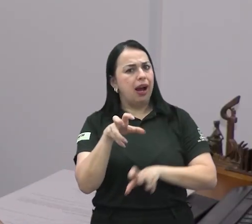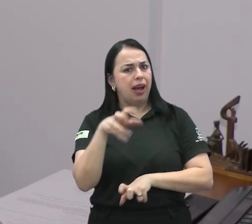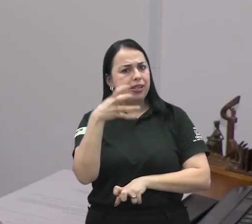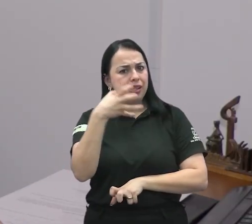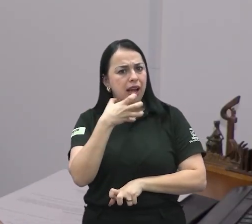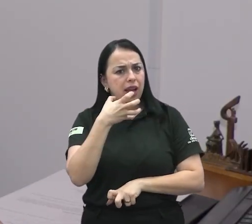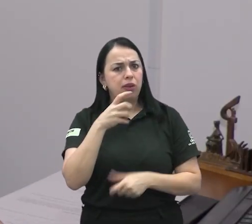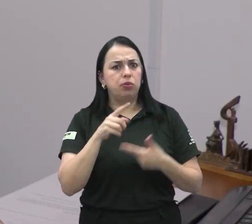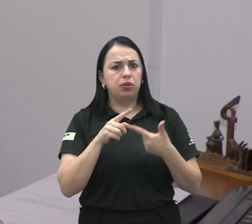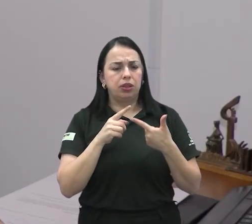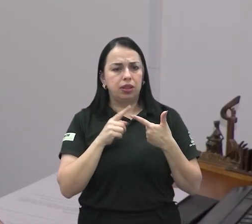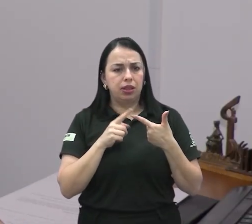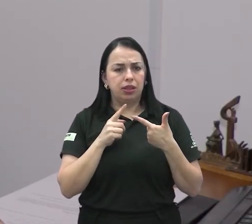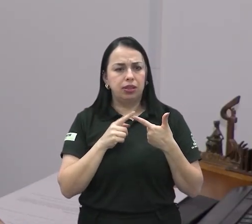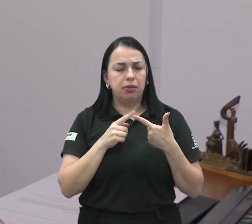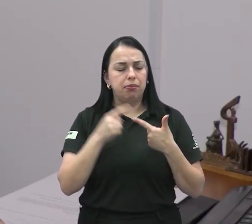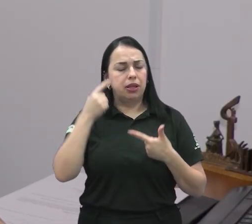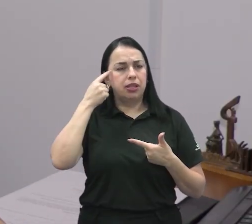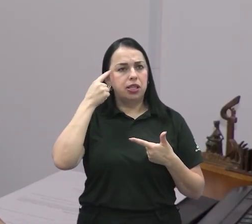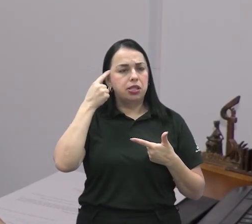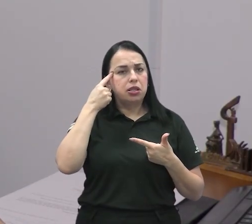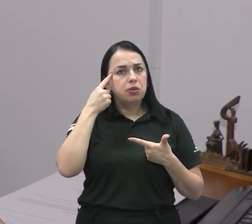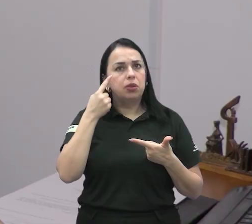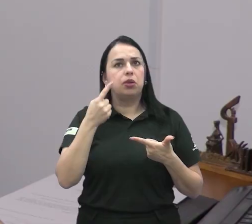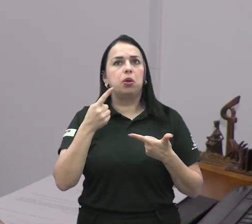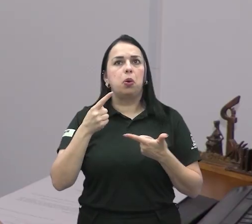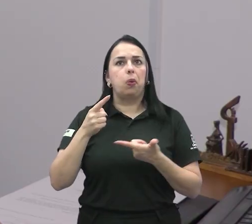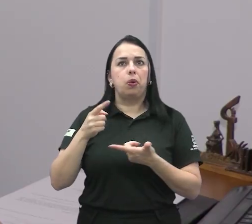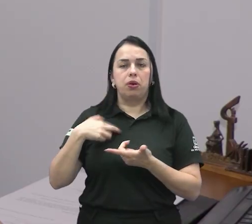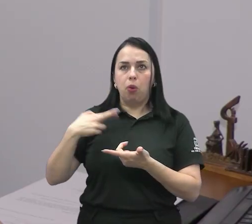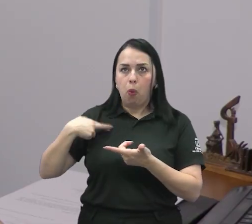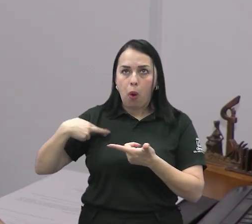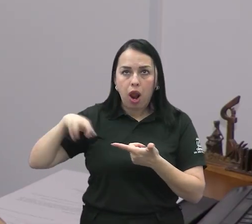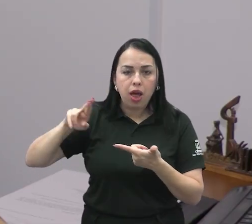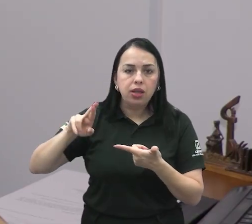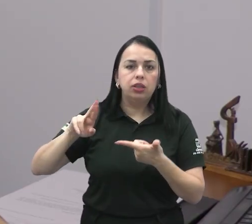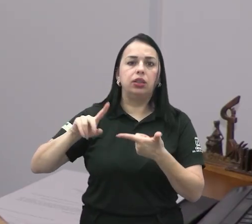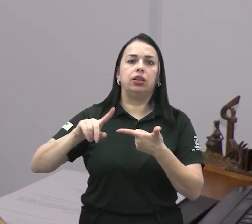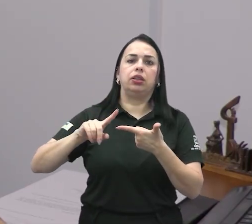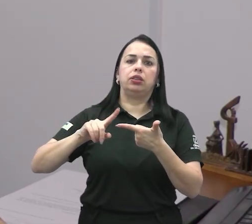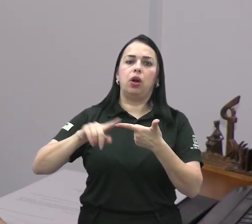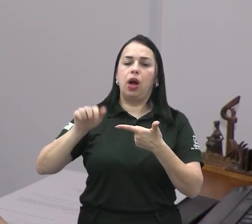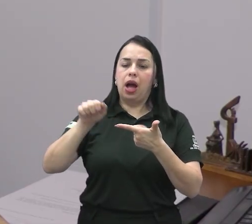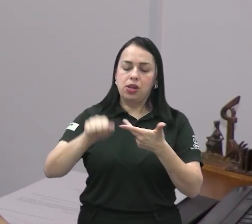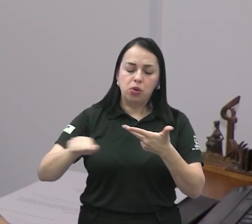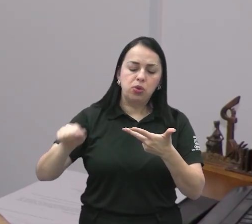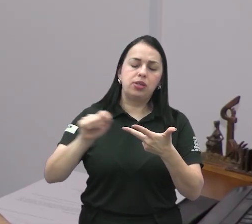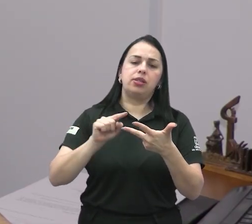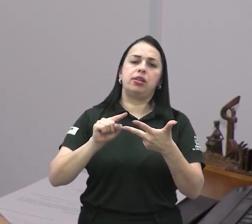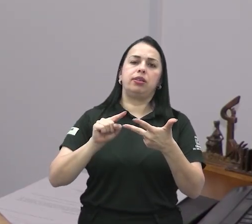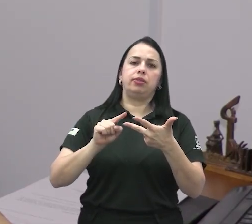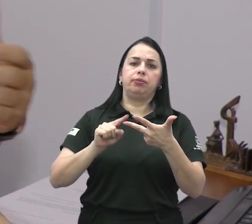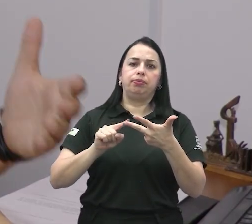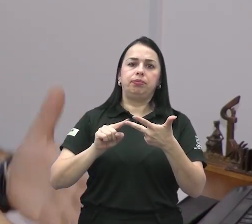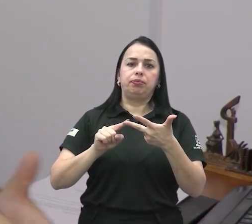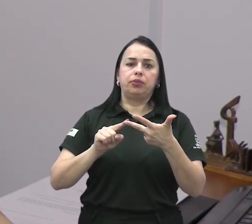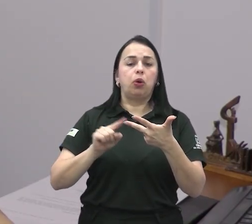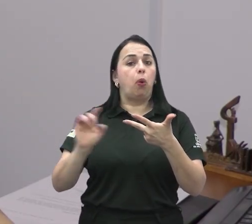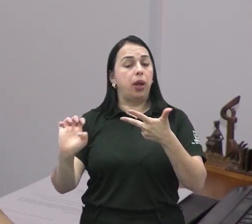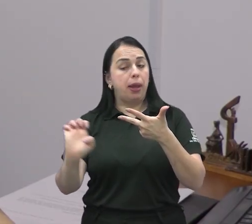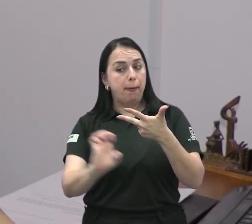questão aí que é delicada, né, pensando em conjunto com instituições religiosas,